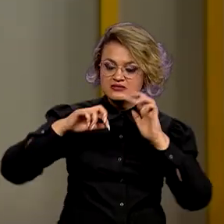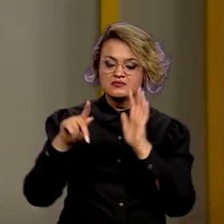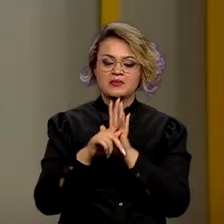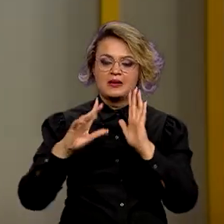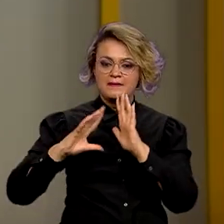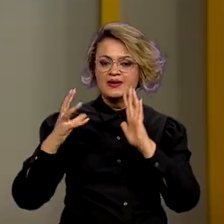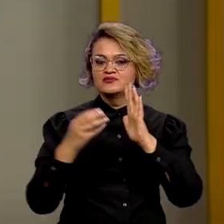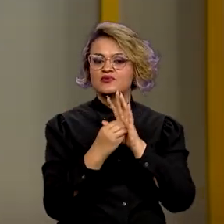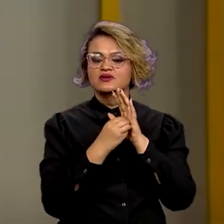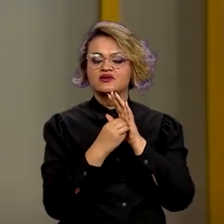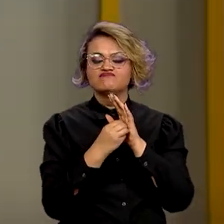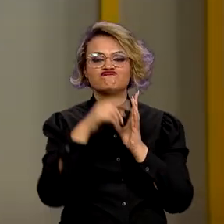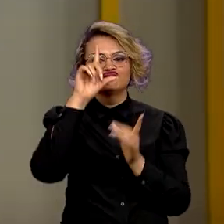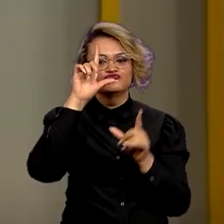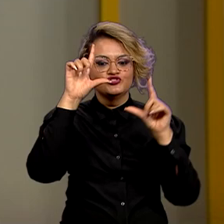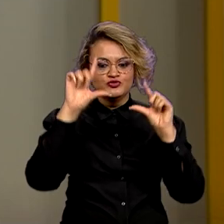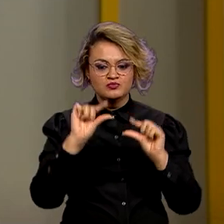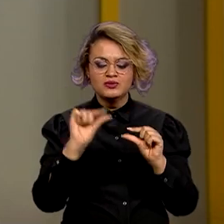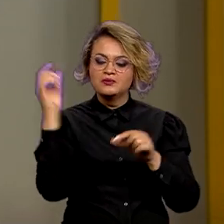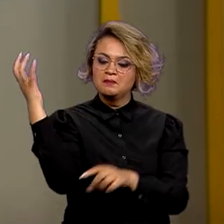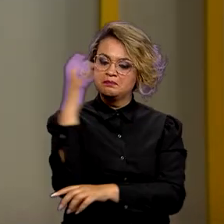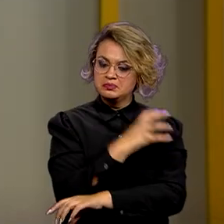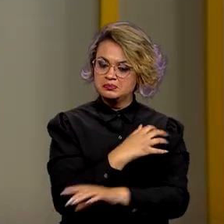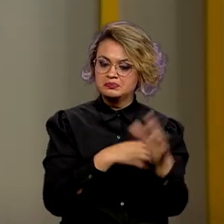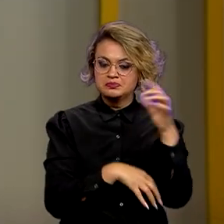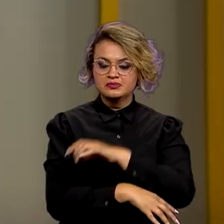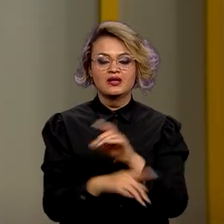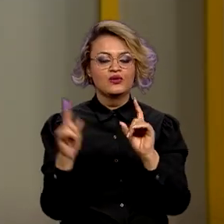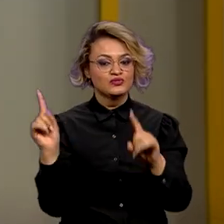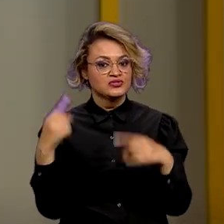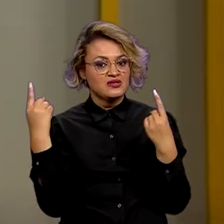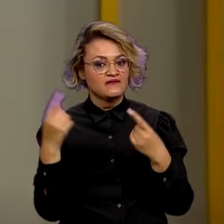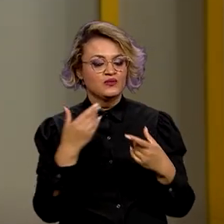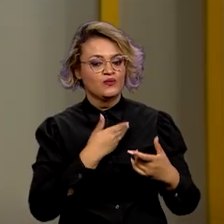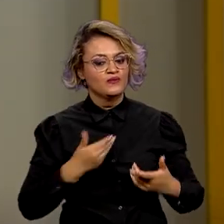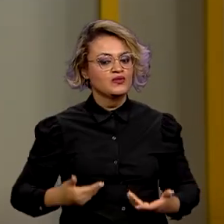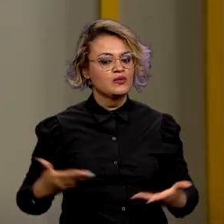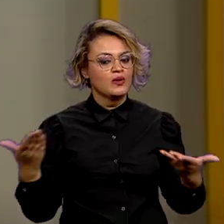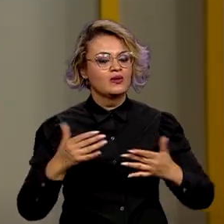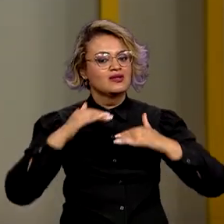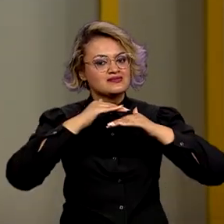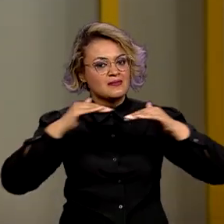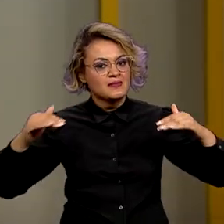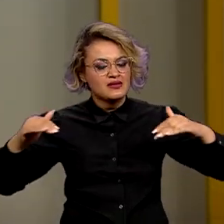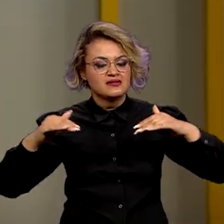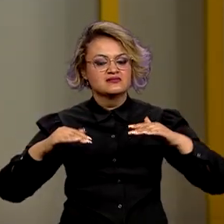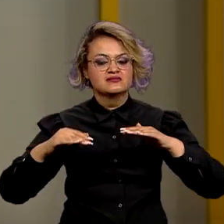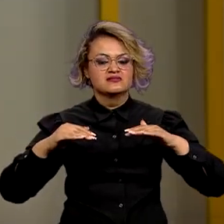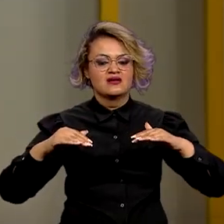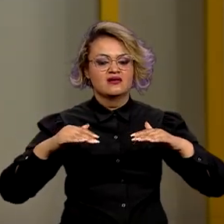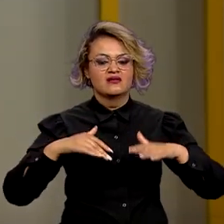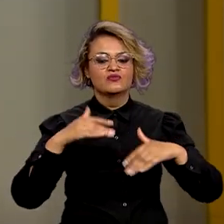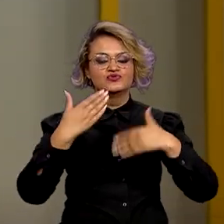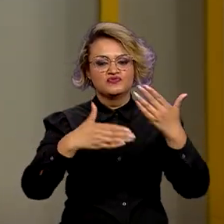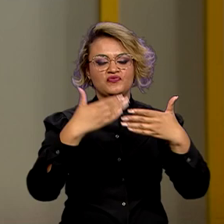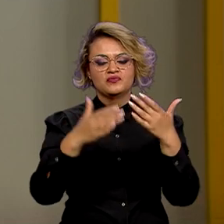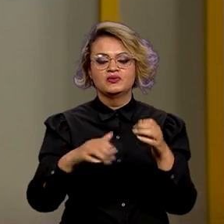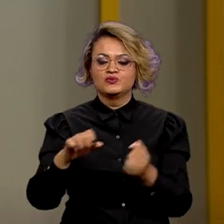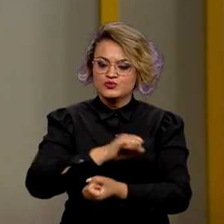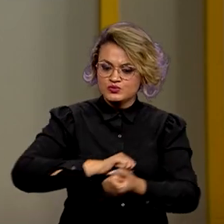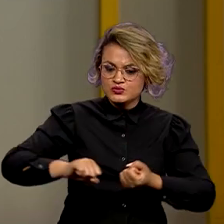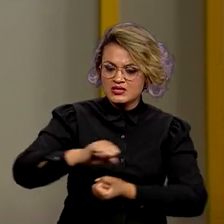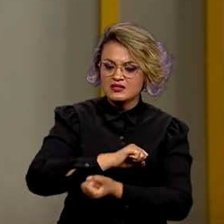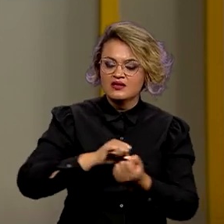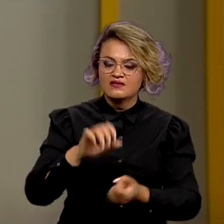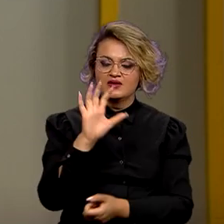Amazônia levou a uma redução do desmatamento. O desafio do governo agora é estabilizar um modelo de desenvolvimento sustentável